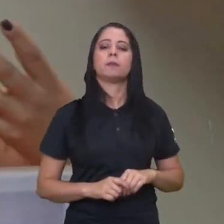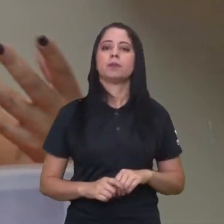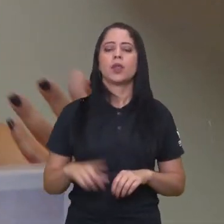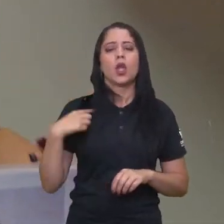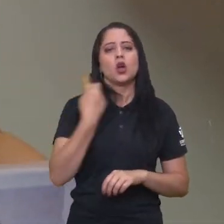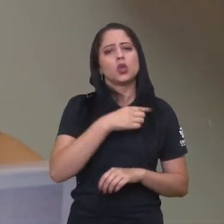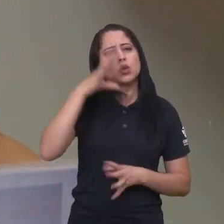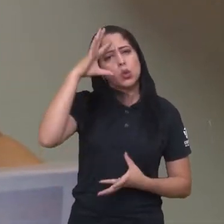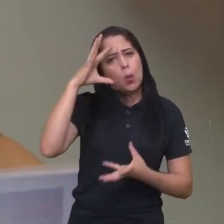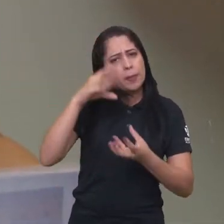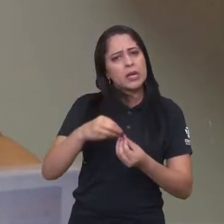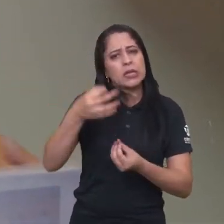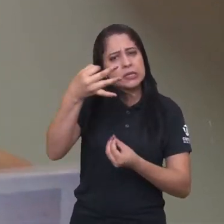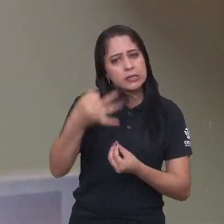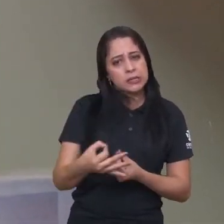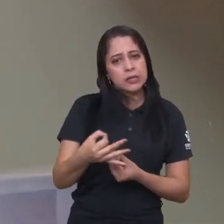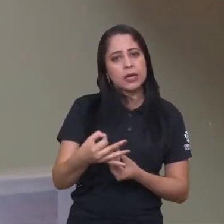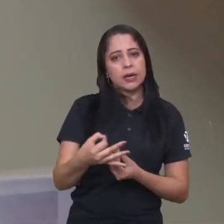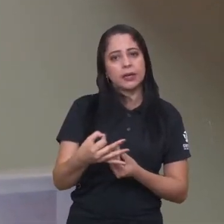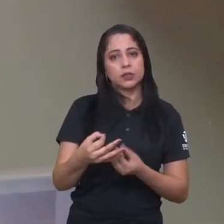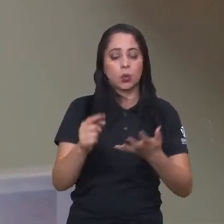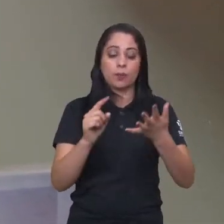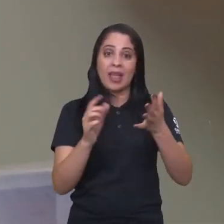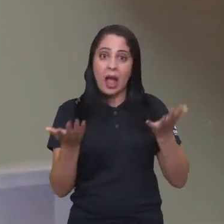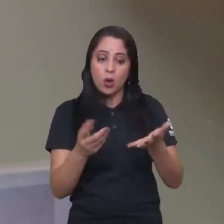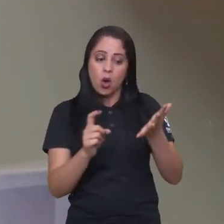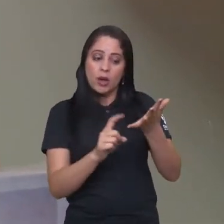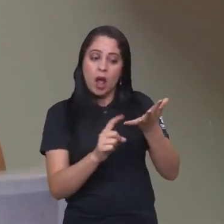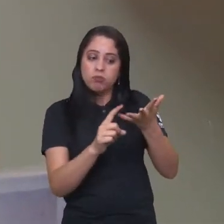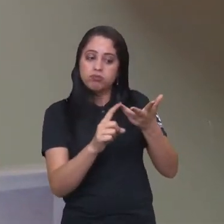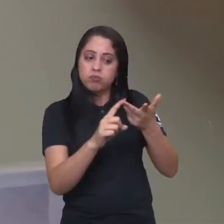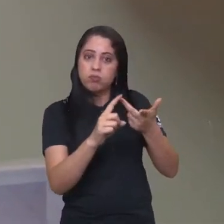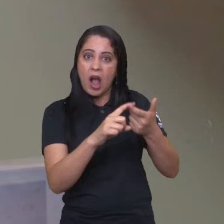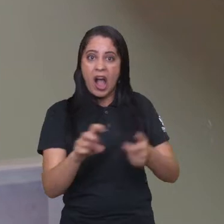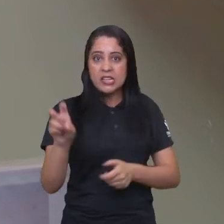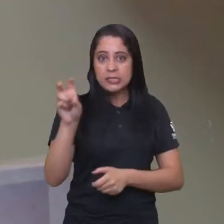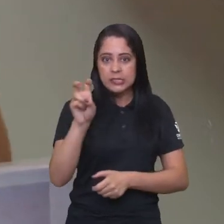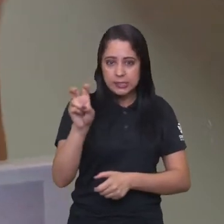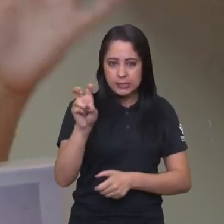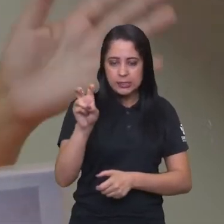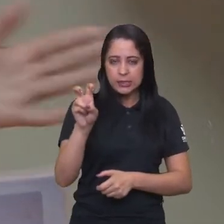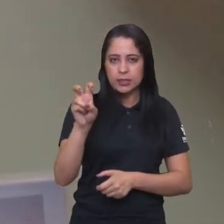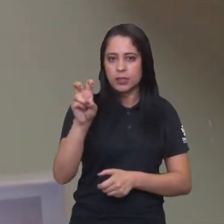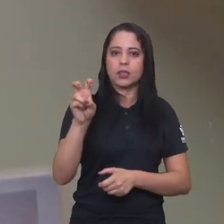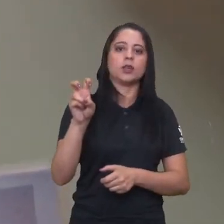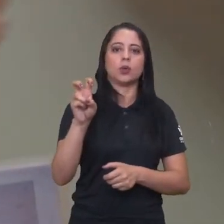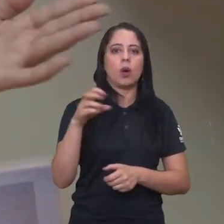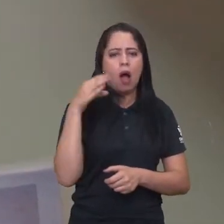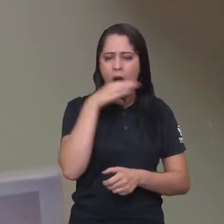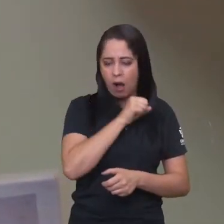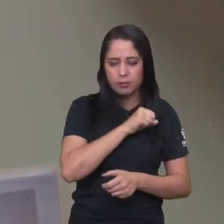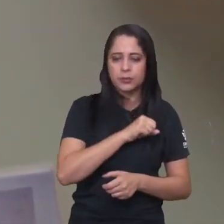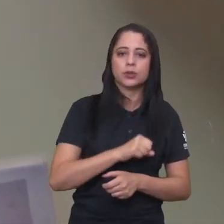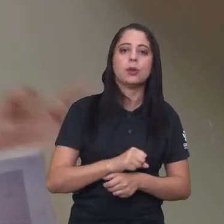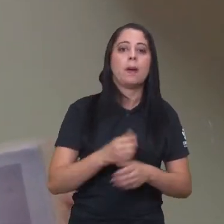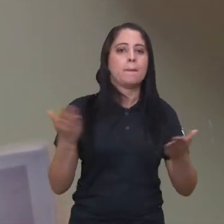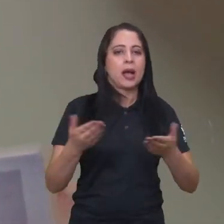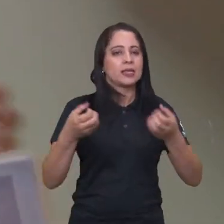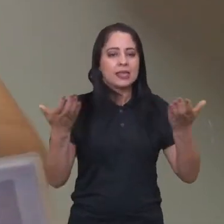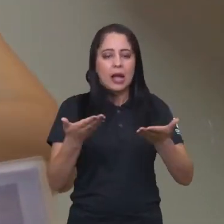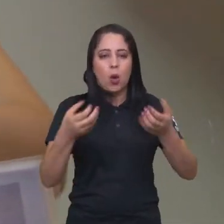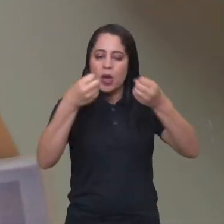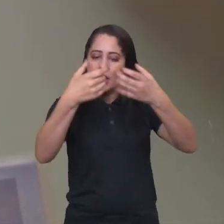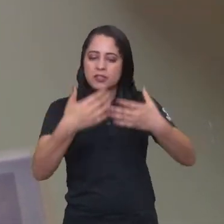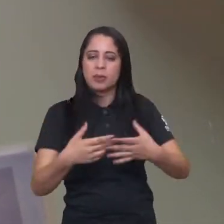trabalhar a inteligência emocional, nós vamos falar 5 dimensões que são essenciais. A gente fez um apanhado rápido no primeiro